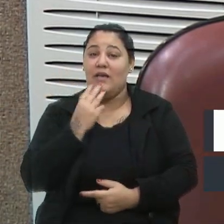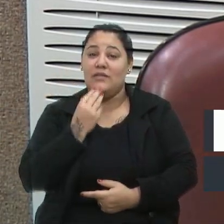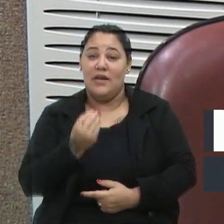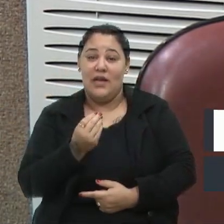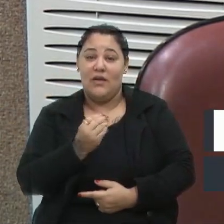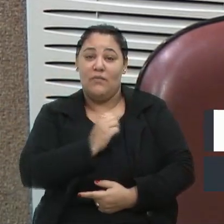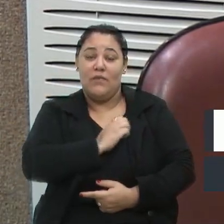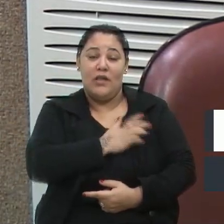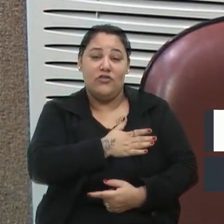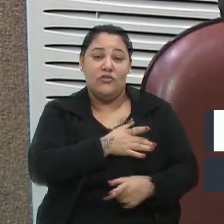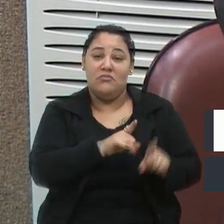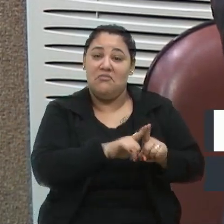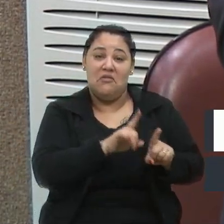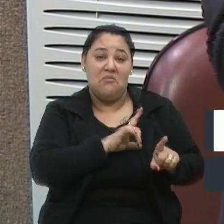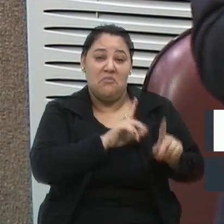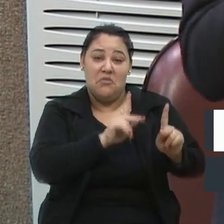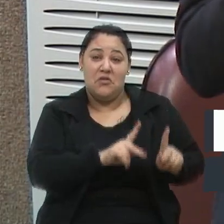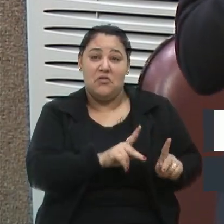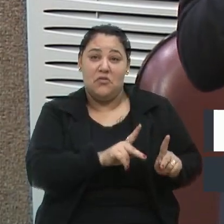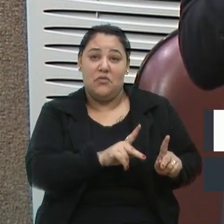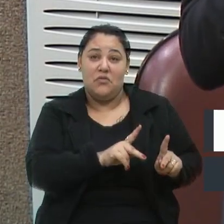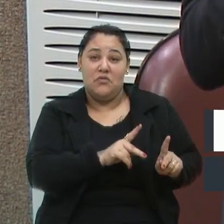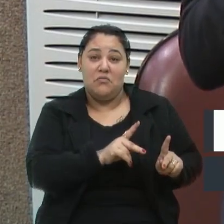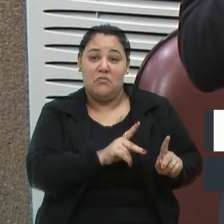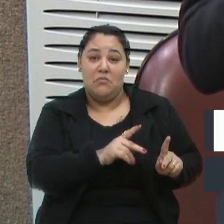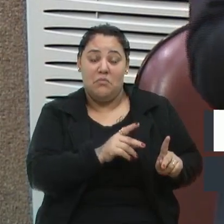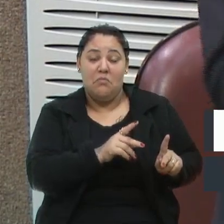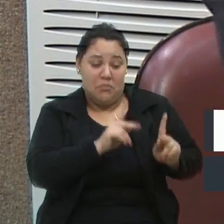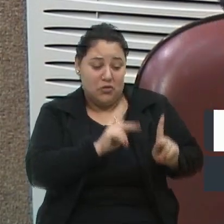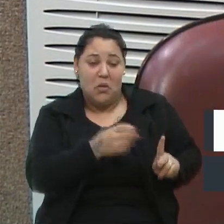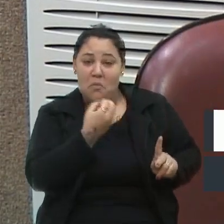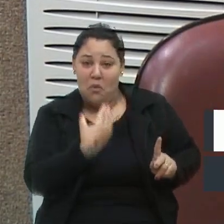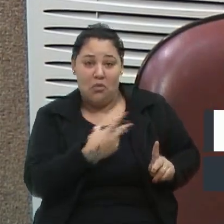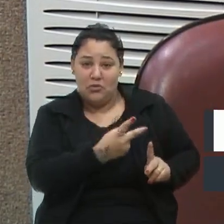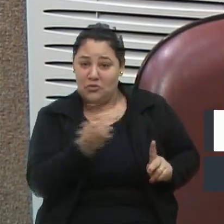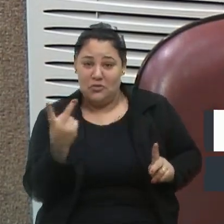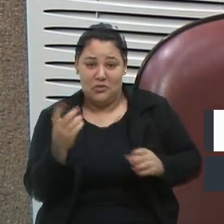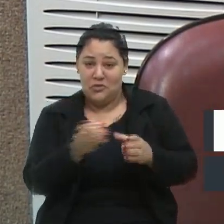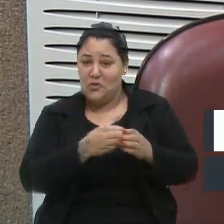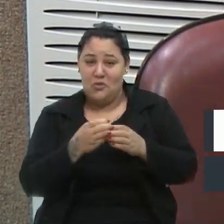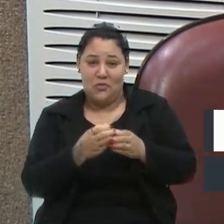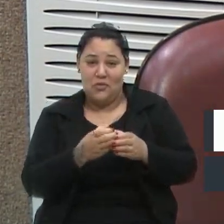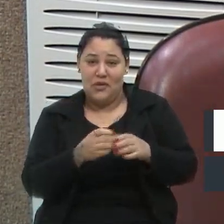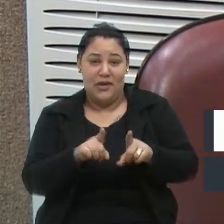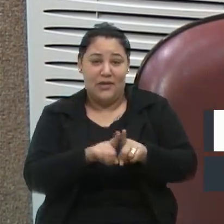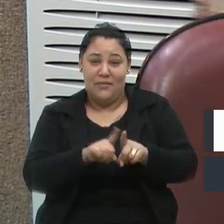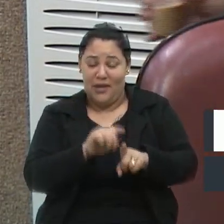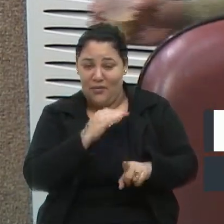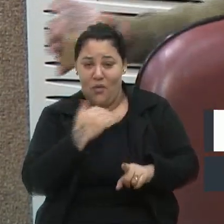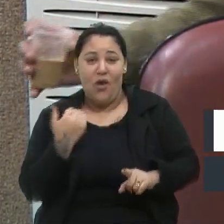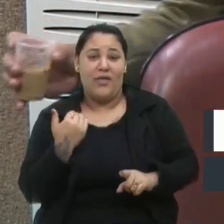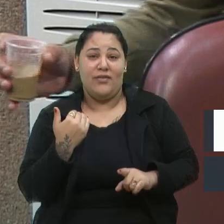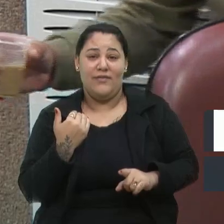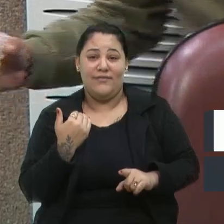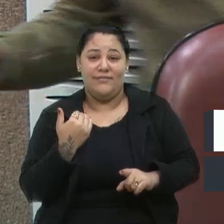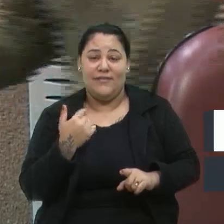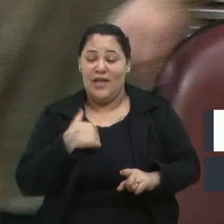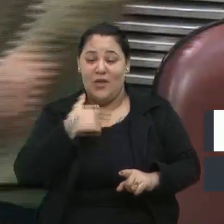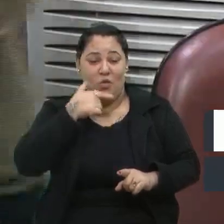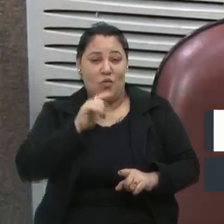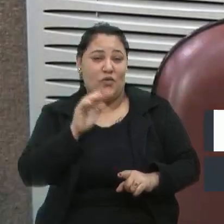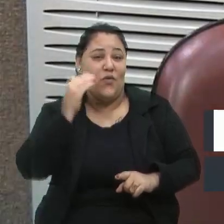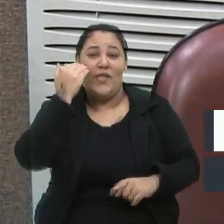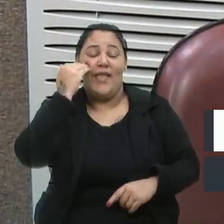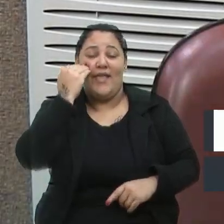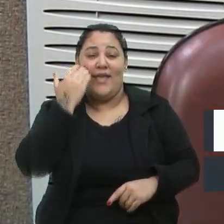palestinos, tem pessoas de bem de ambos os lados. E as pessoas estão morrendo. Eu não consigo entender.